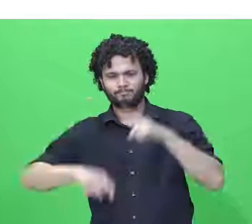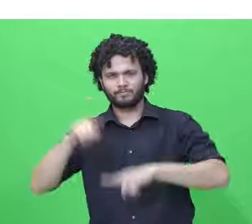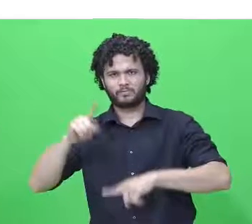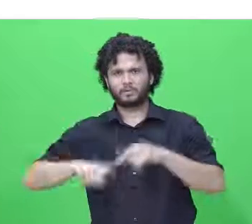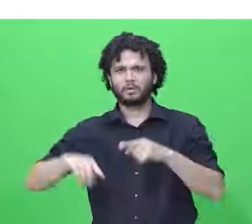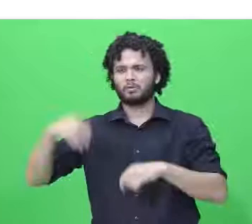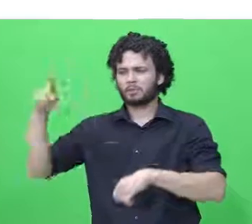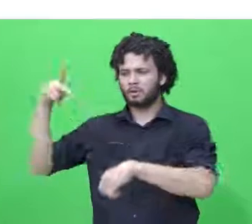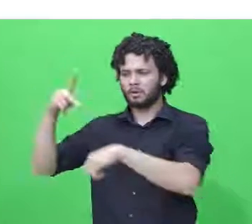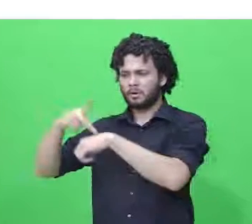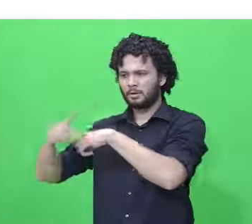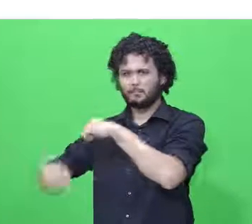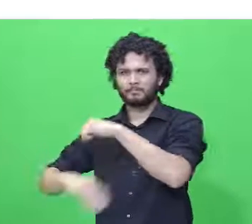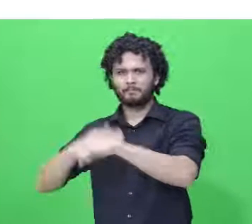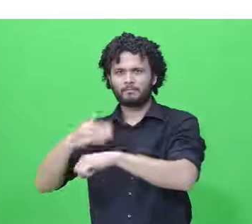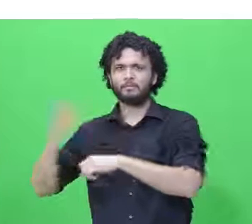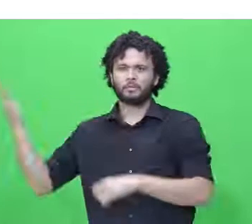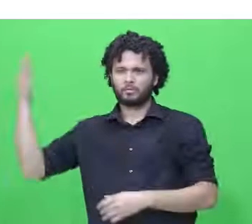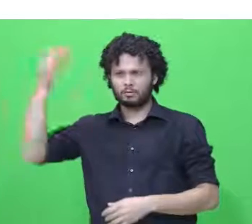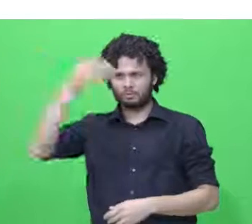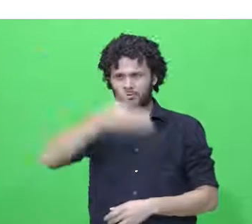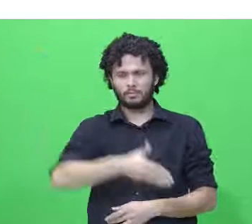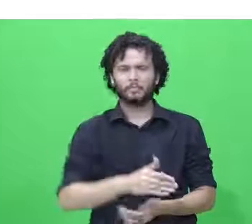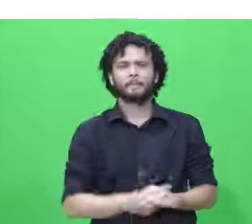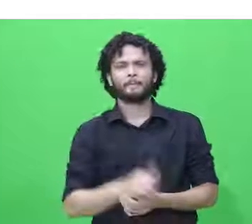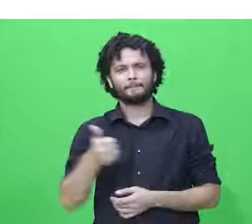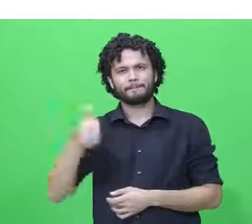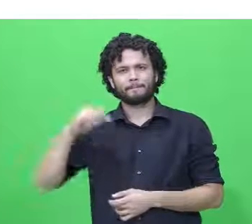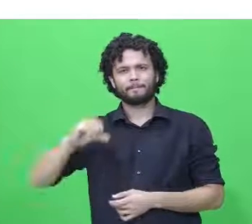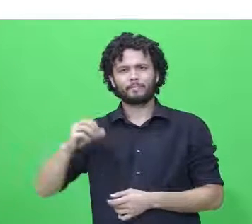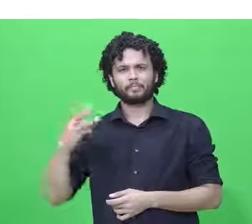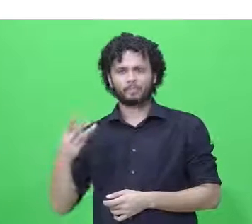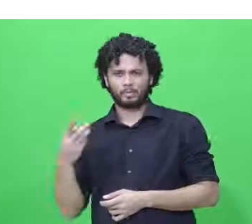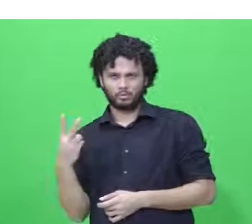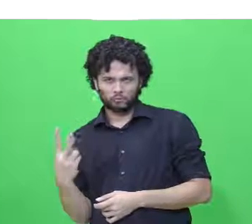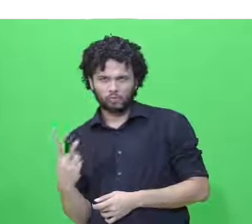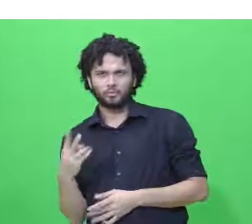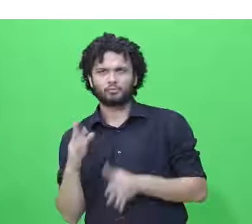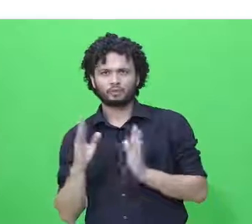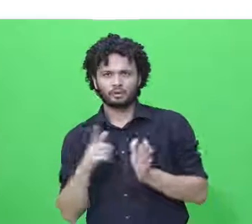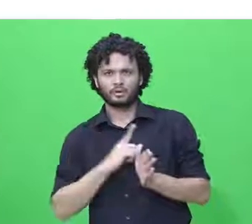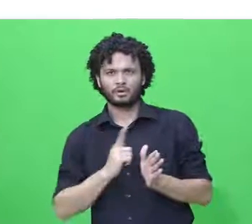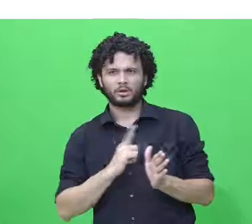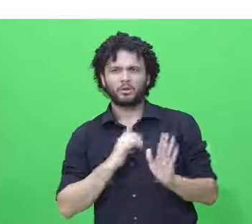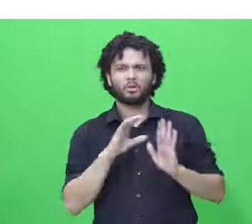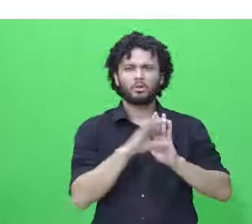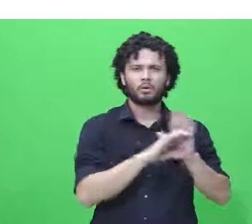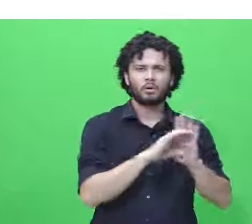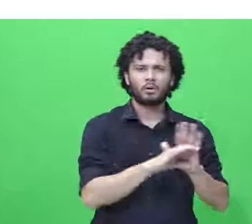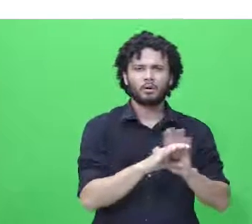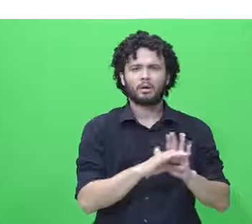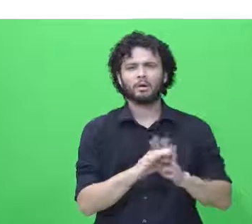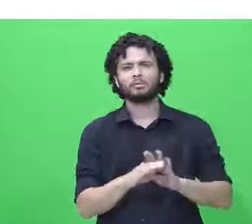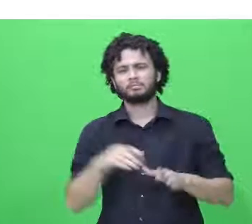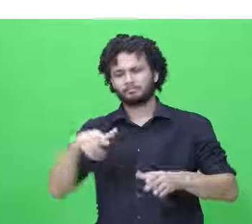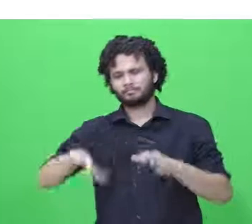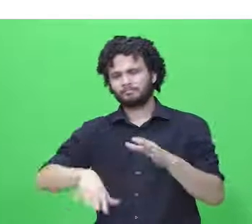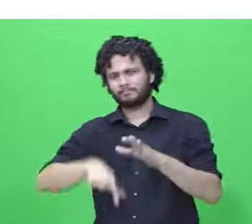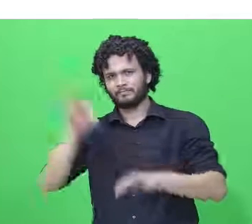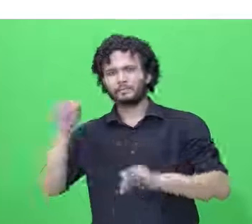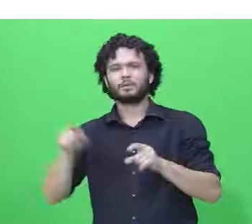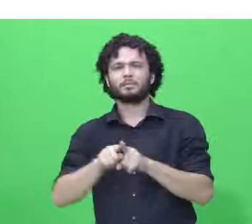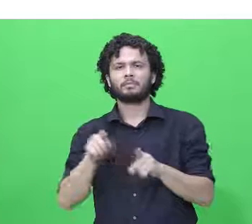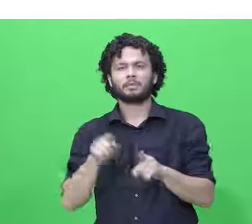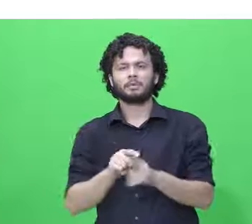produtos importados. Em 1932, esse governo central, ele vai decretar também um código eleitoral, que era,